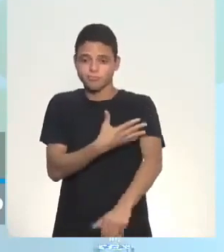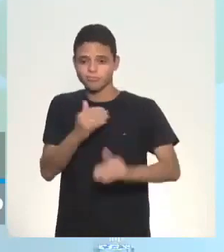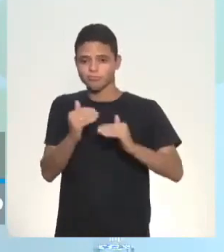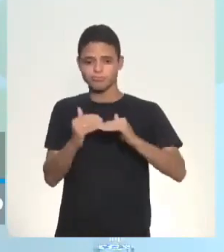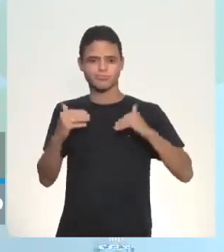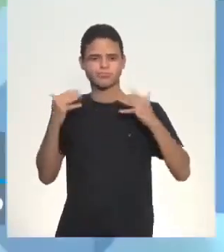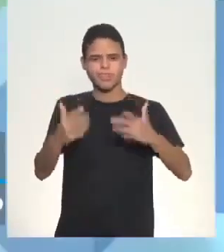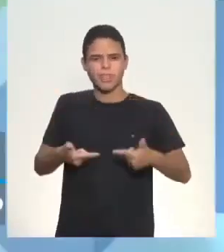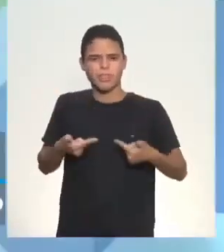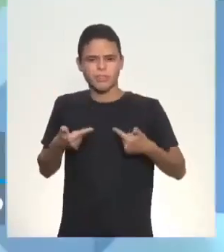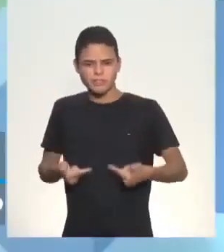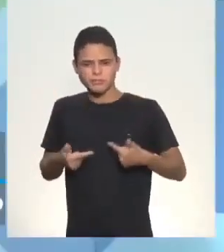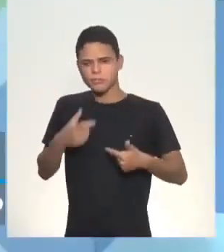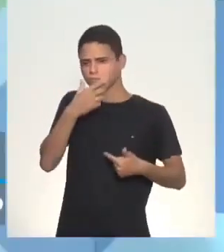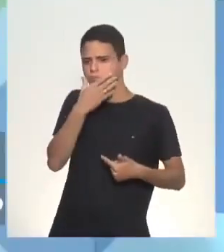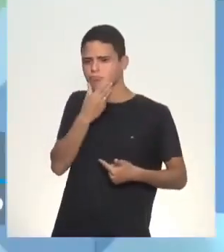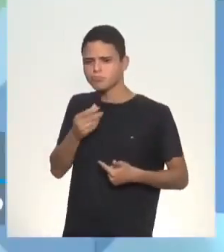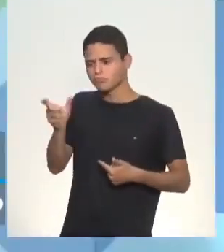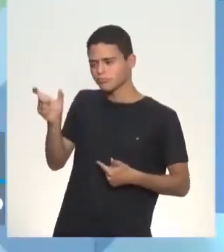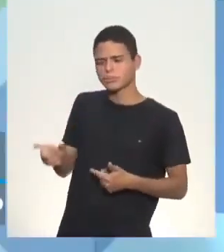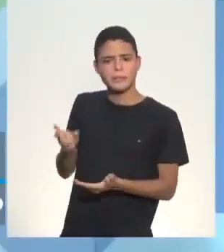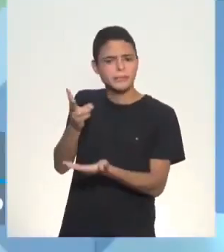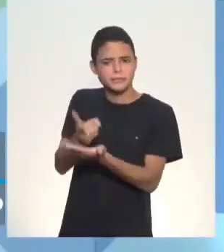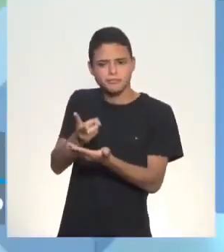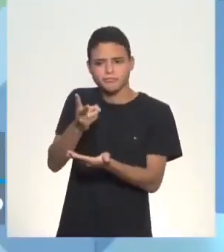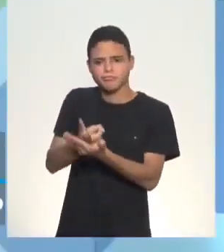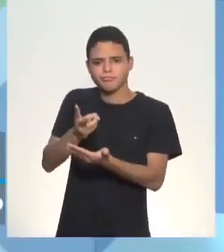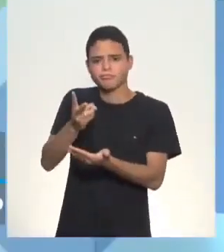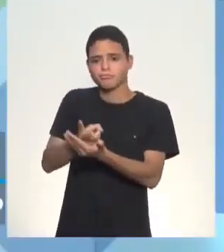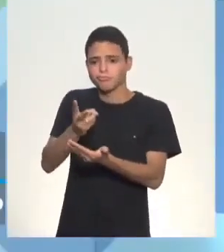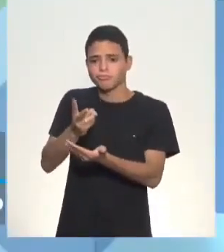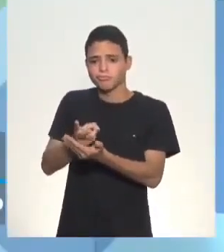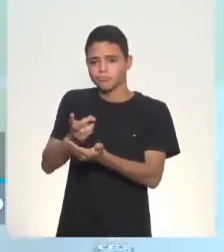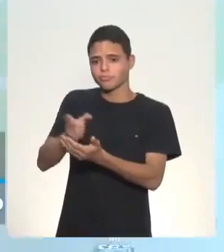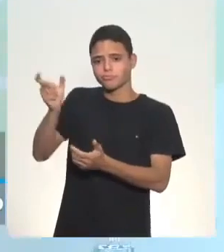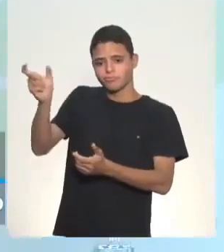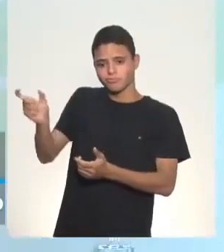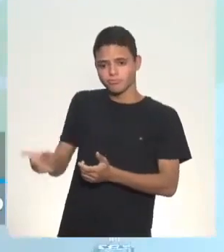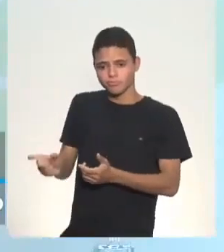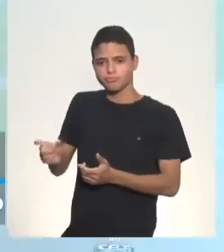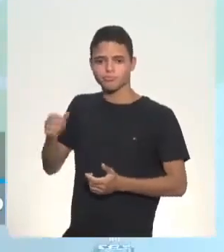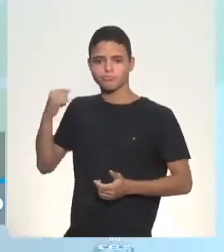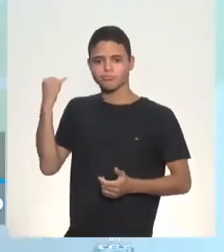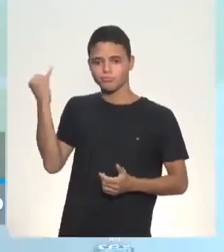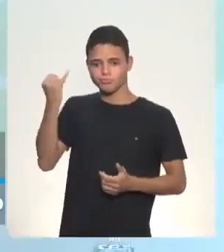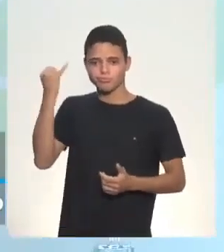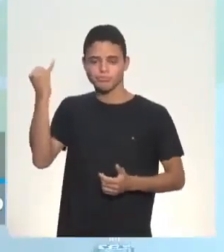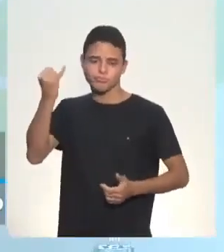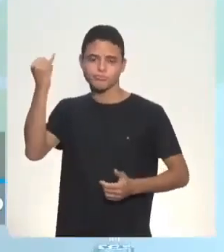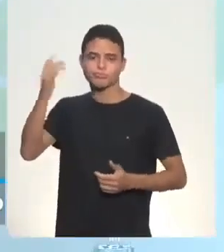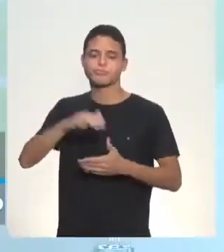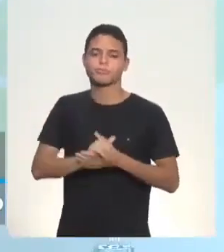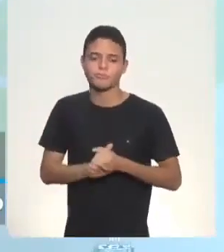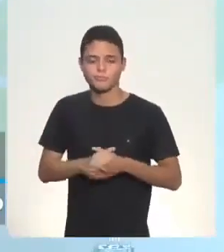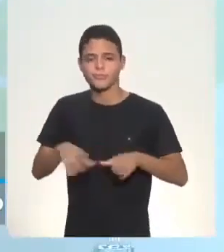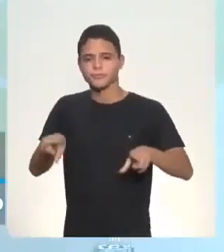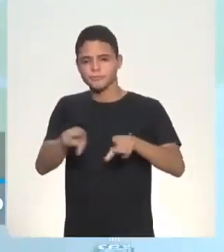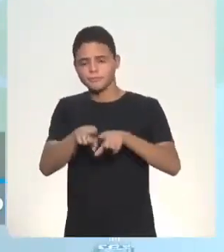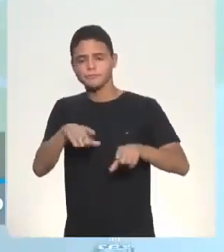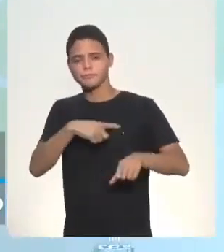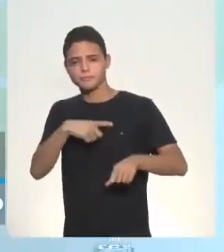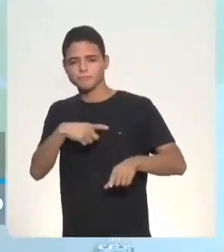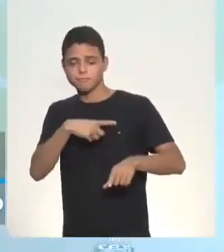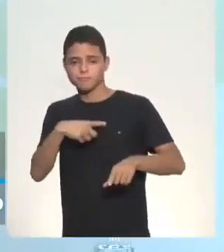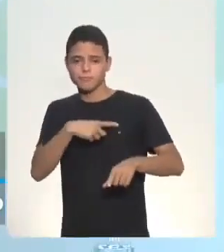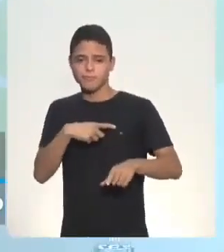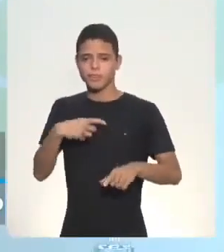eu não sei o quê. Sempre o menino, mostrando o menino como uma personagem central ali daquela história, mas tem um enredo, né? Tem uma roupa,